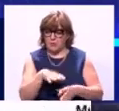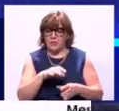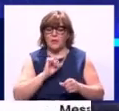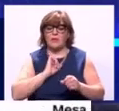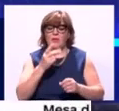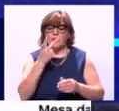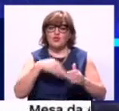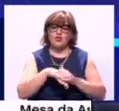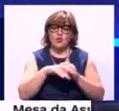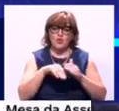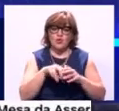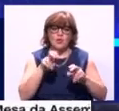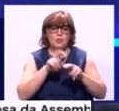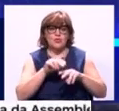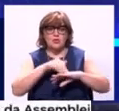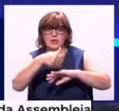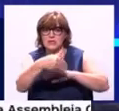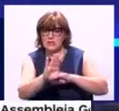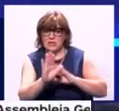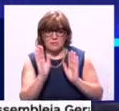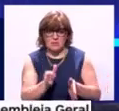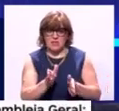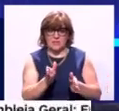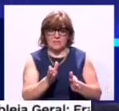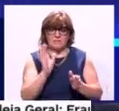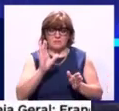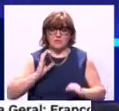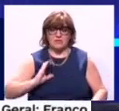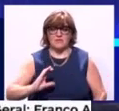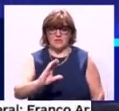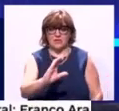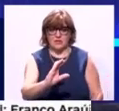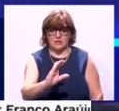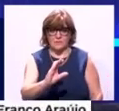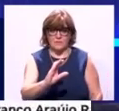jogadores para ocupar aquelas posições que saíram, não é? Vamos ter que investir.